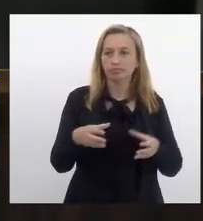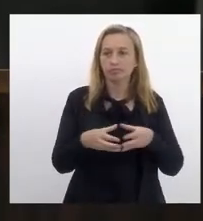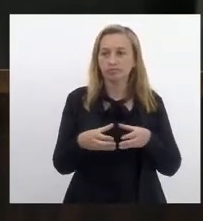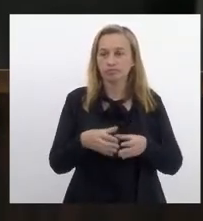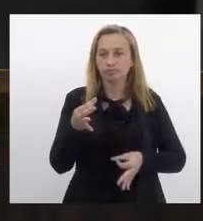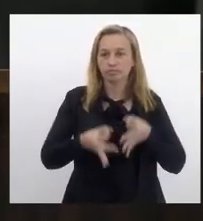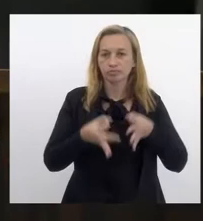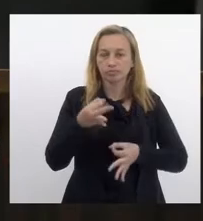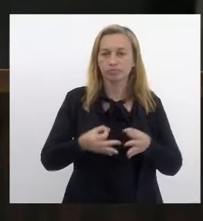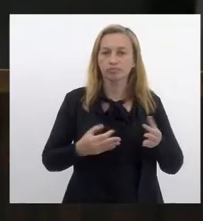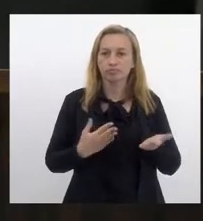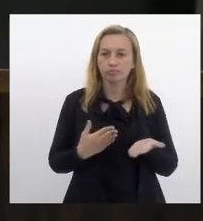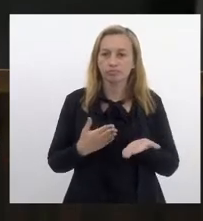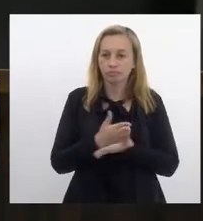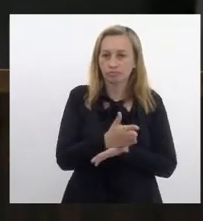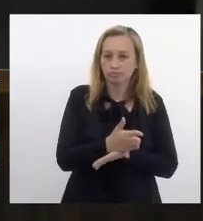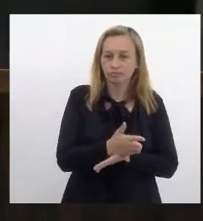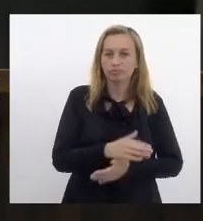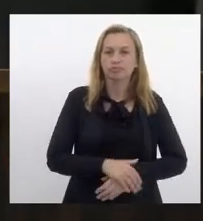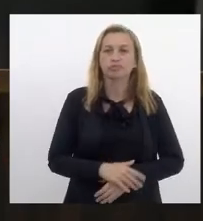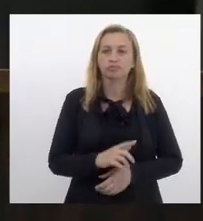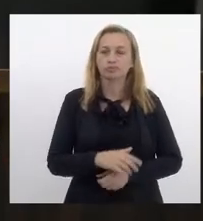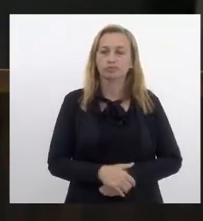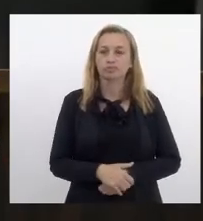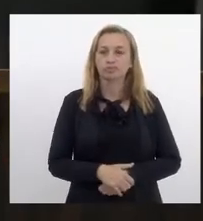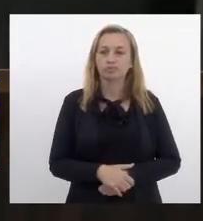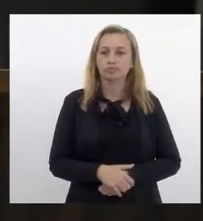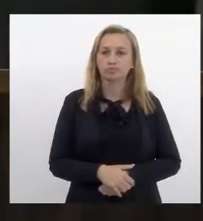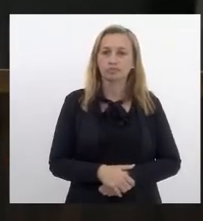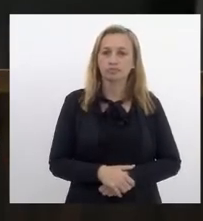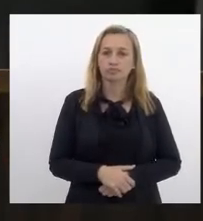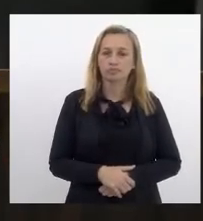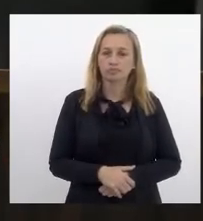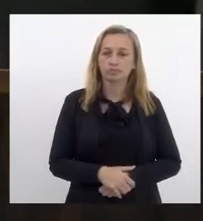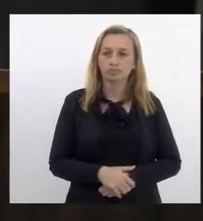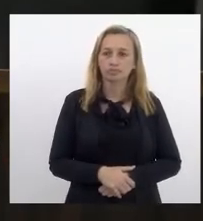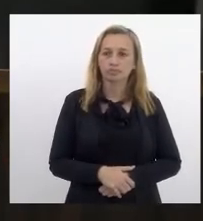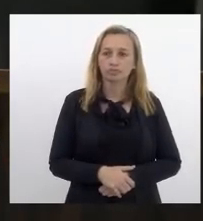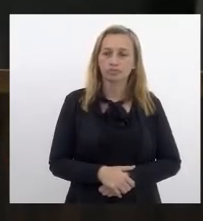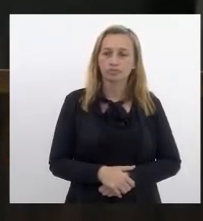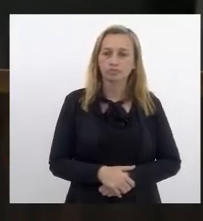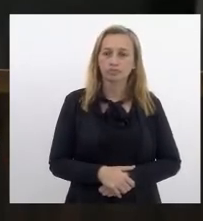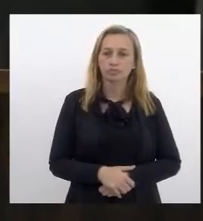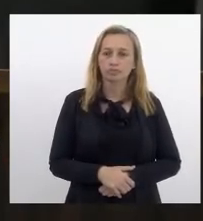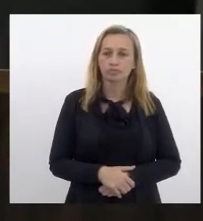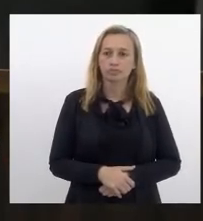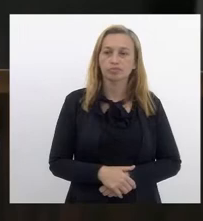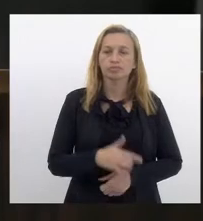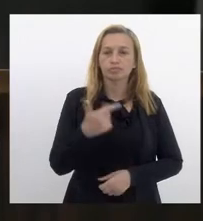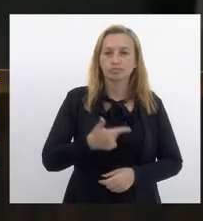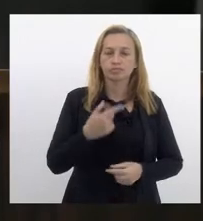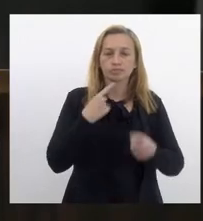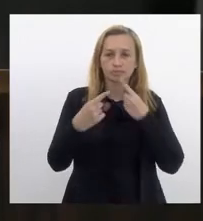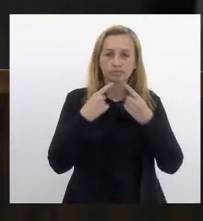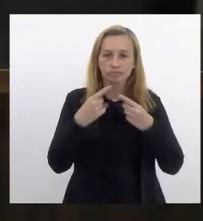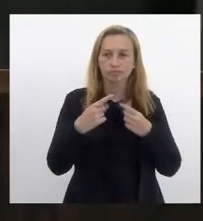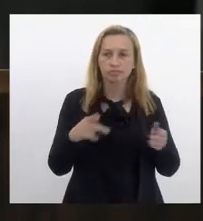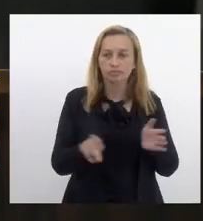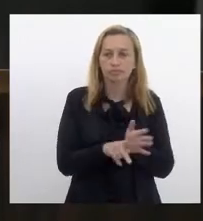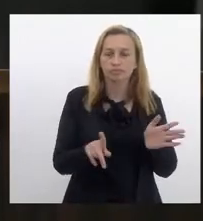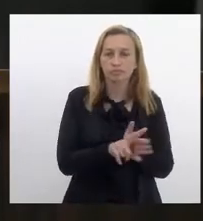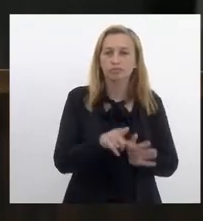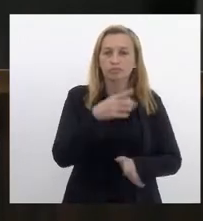Constituição e Justiça. Senhores que aprovam, parece como estão aprovados, vai à redação do vencido para a segunda discussão. Projeto de